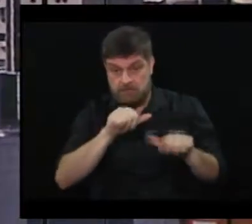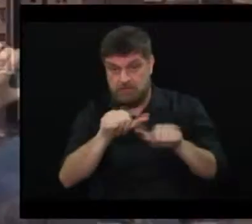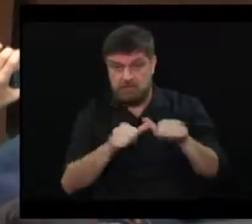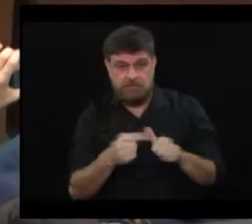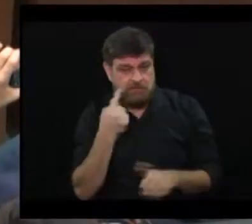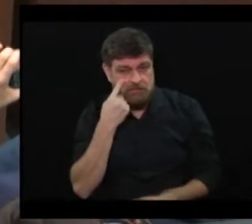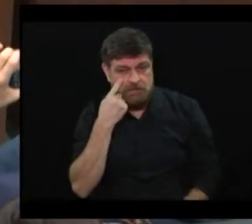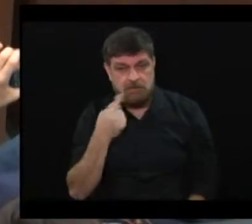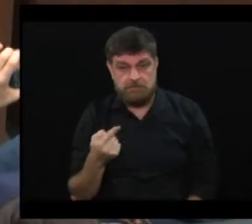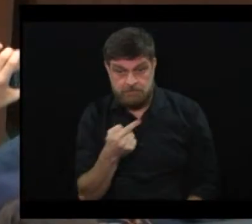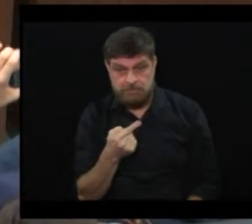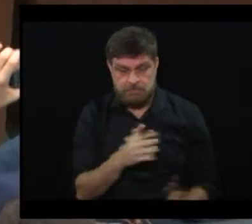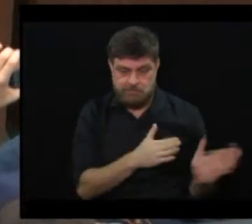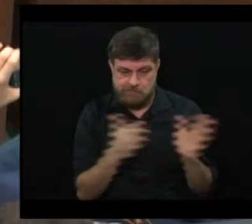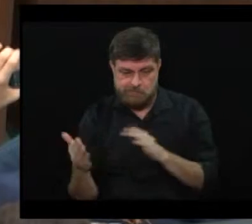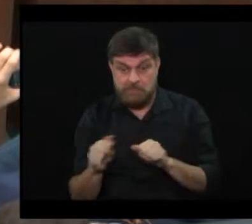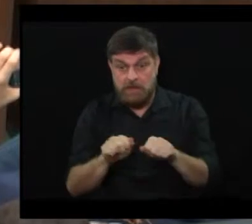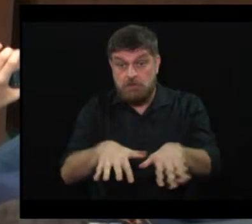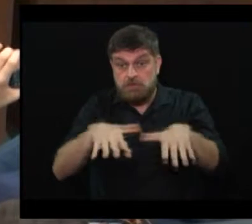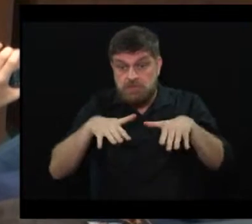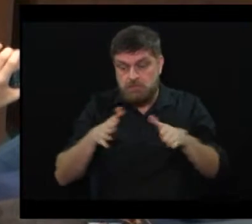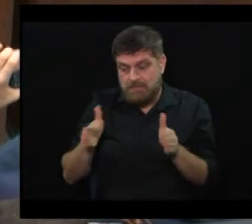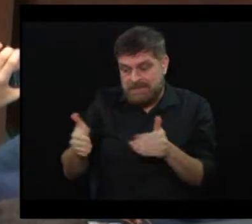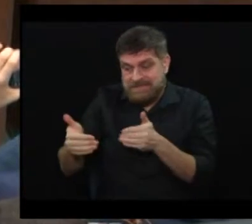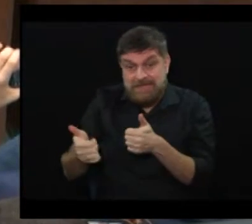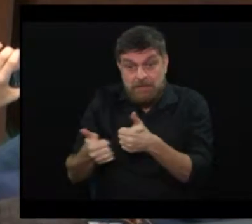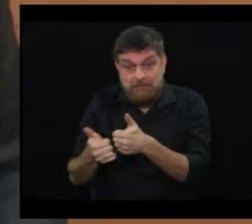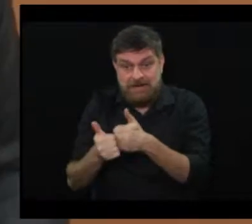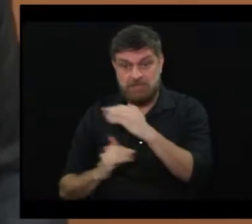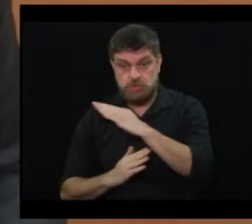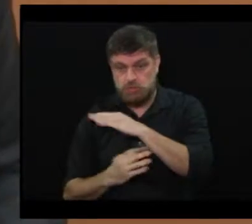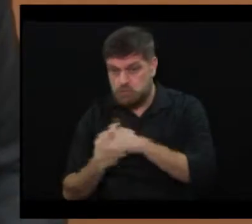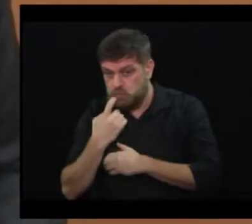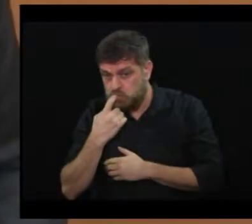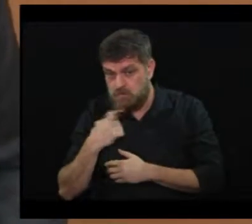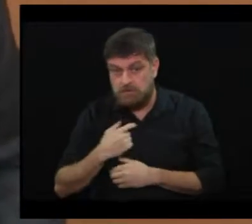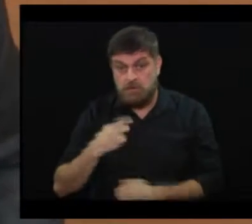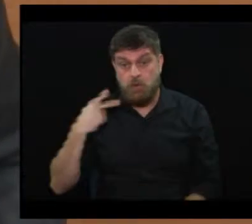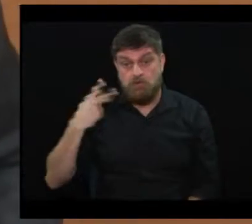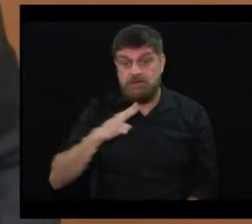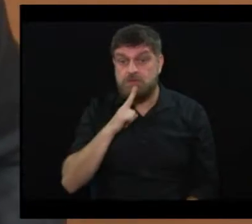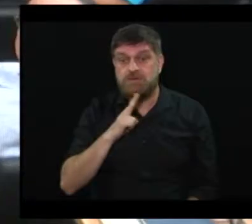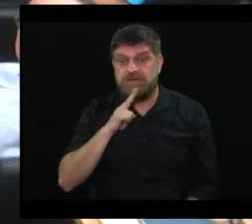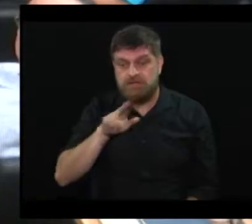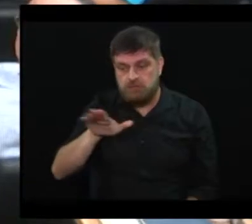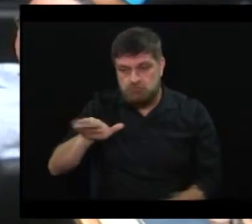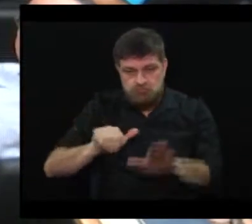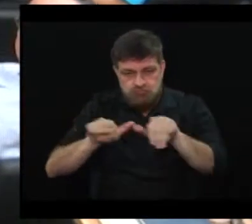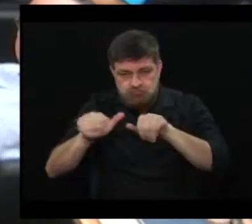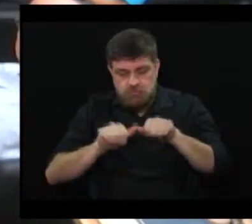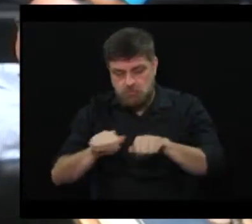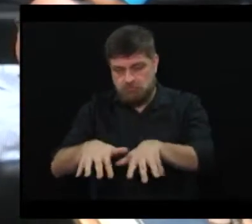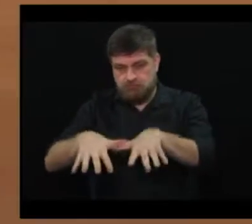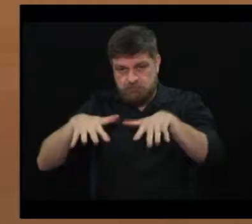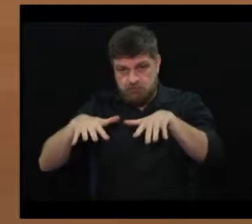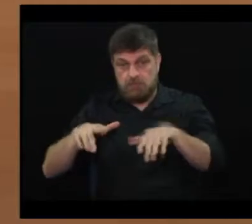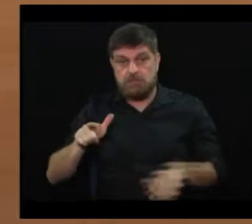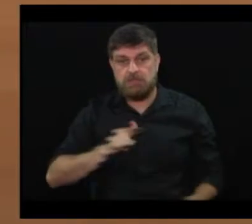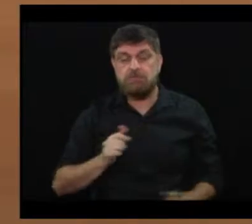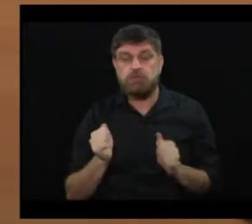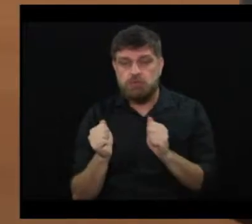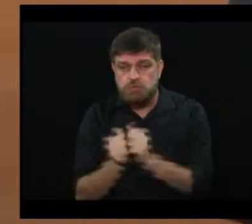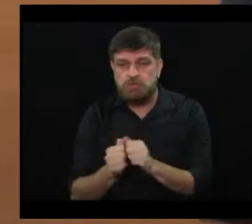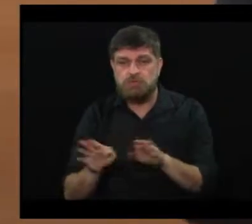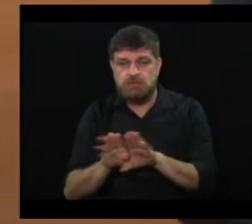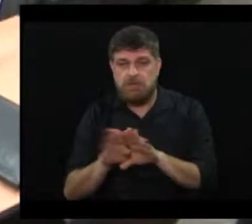foi. A audiência pública aconteceu no plenarinho da Câmara e foi convocada pelo vereador Nelson Osseri. Além do parlamentar,